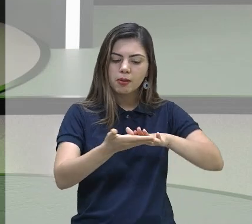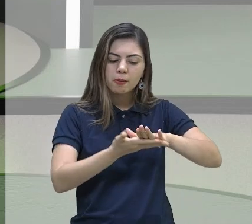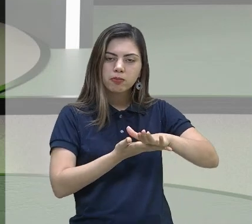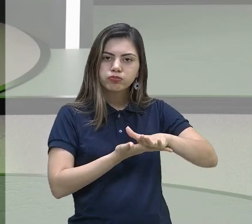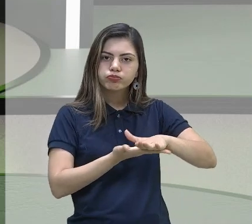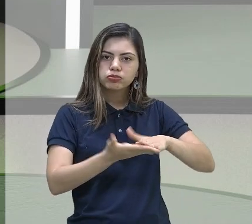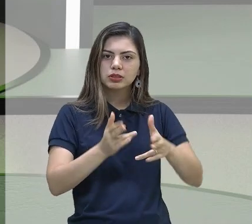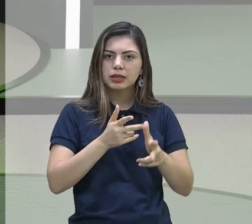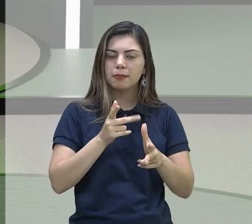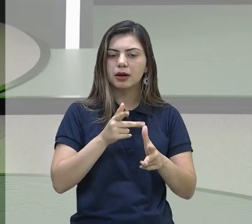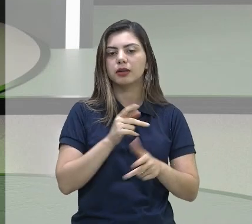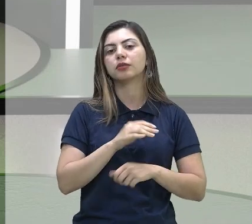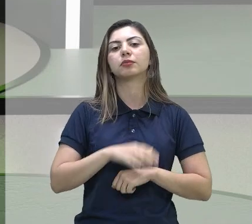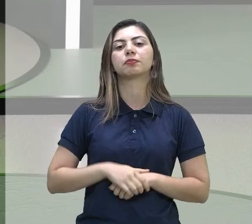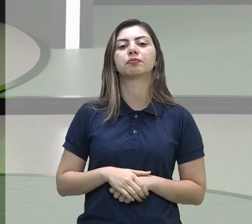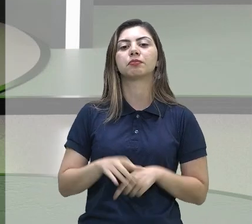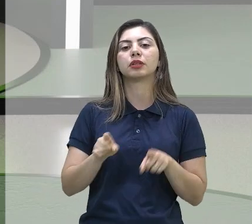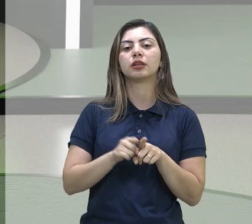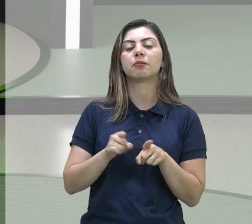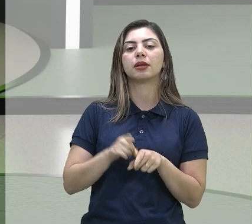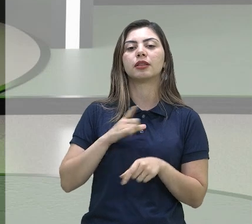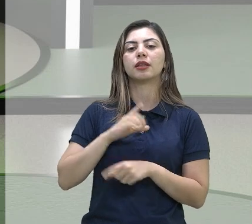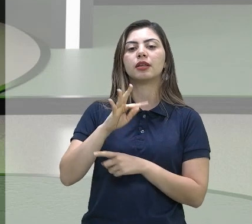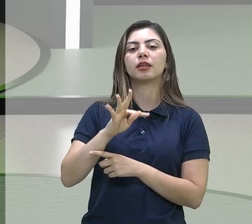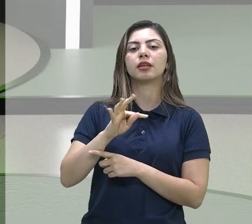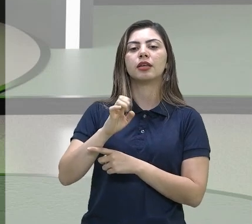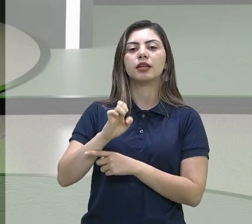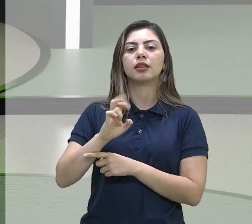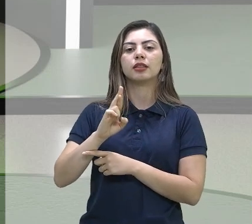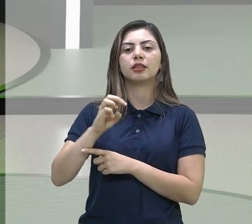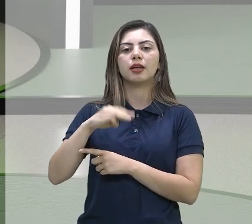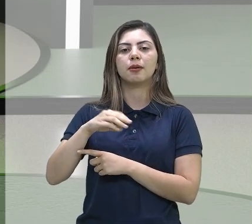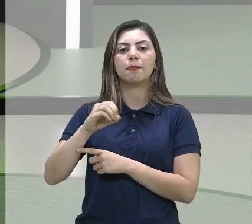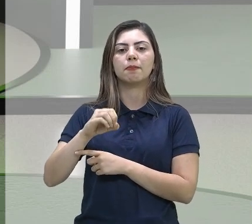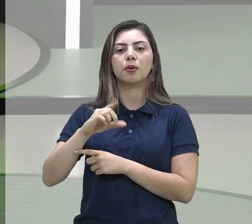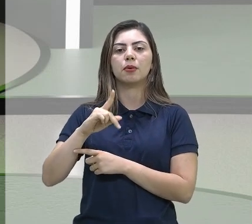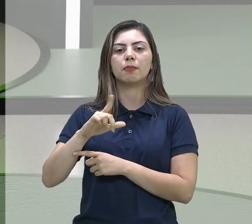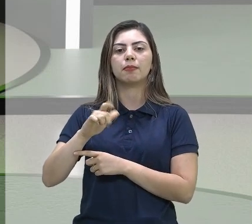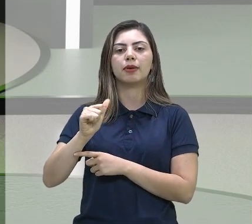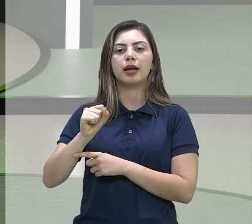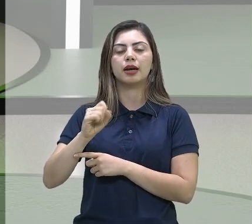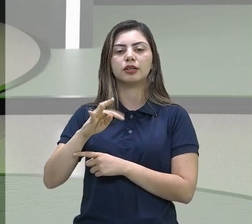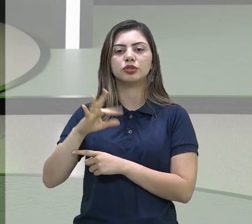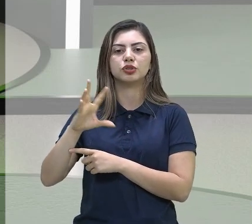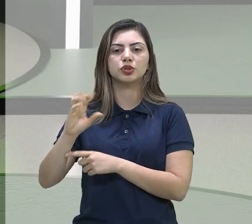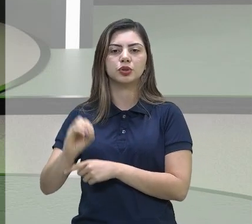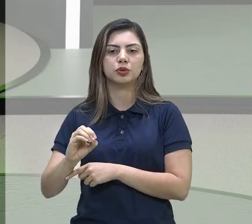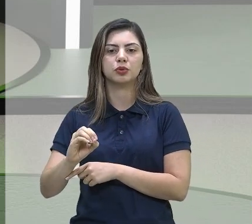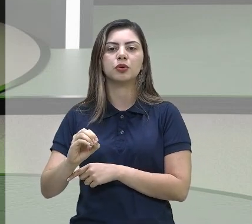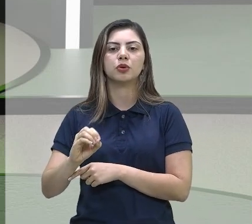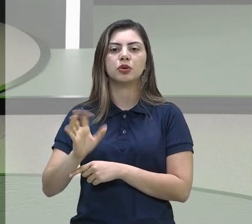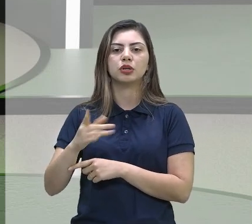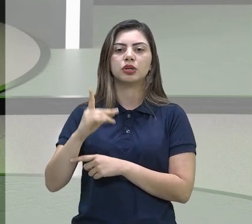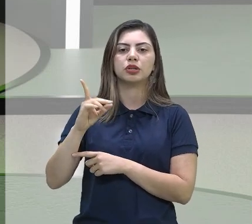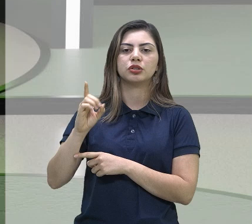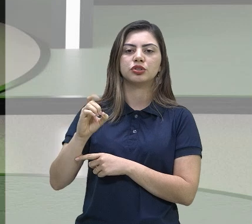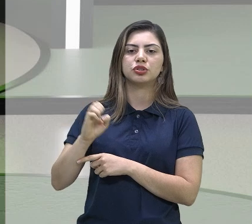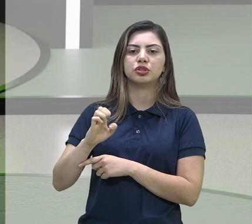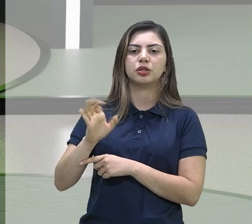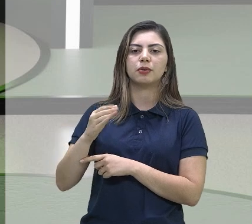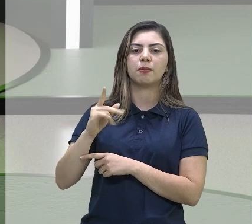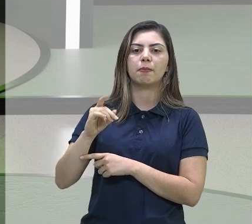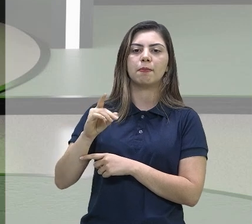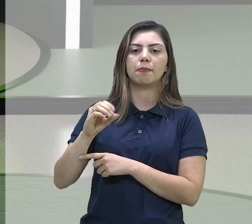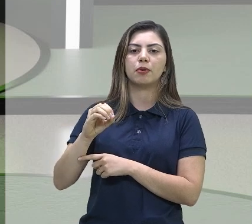E temos também aqui o termoplástico de poliamida, que é utilizado na fabricação